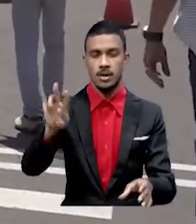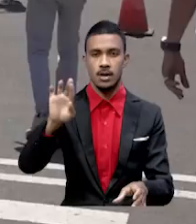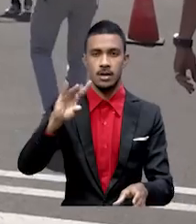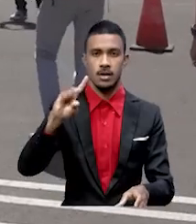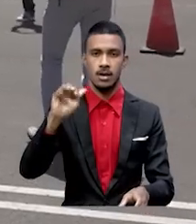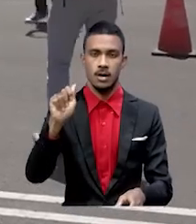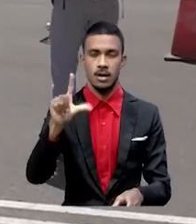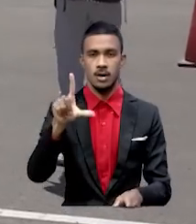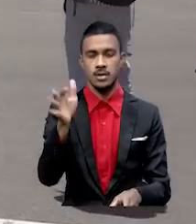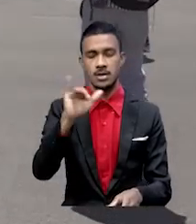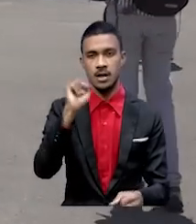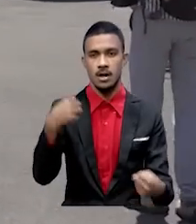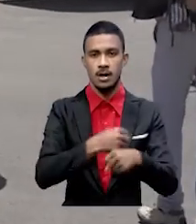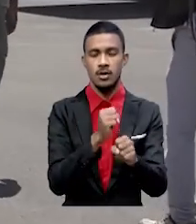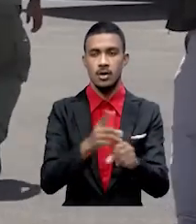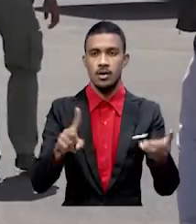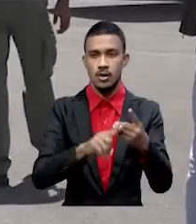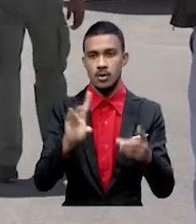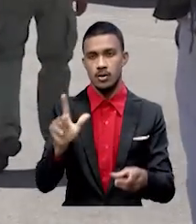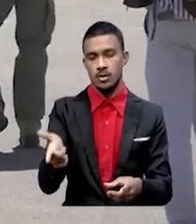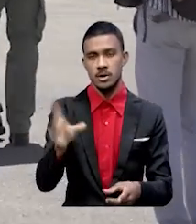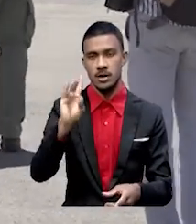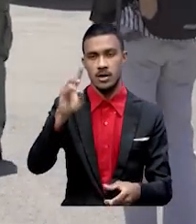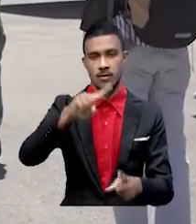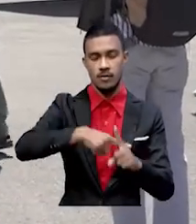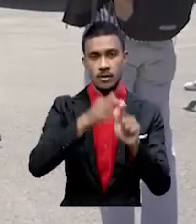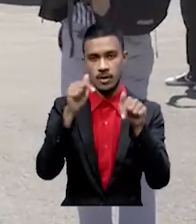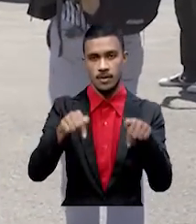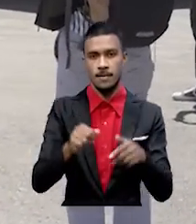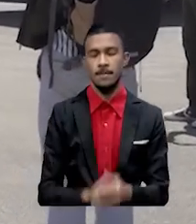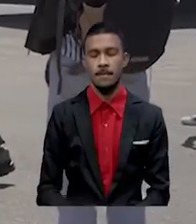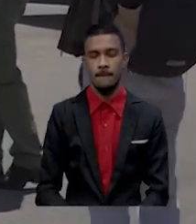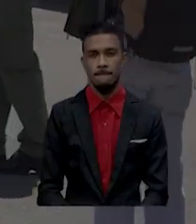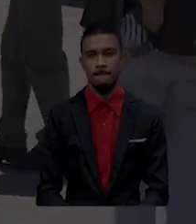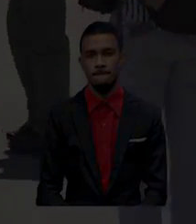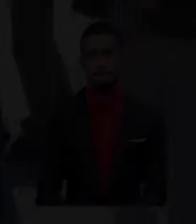nebe atu realiza e lorong uranul rasing hitu, fulane, João Carlos, GMN.